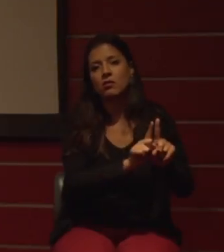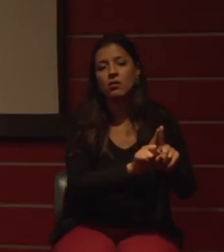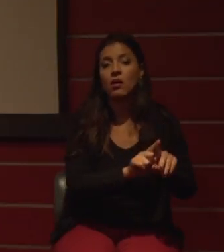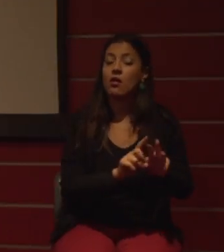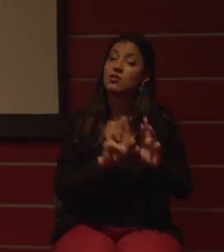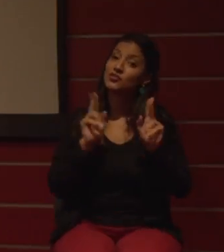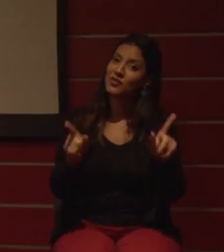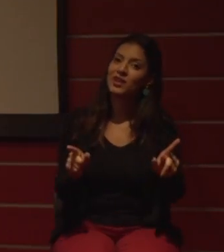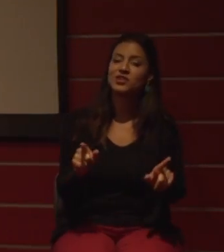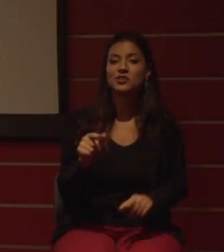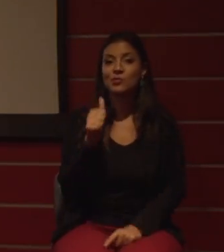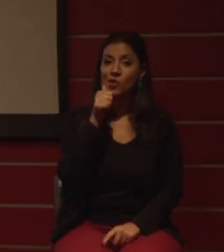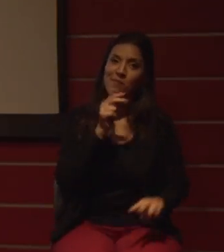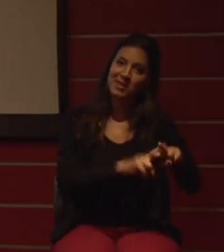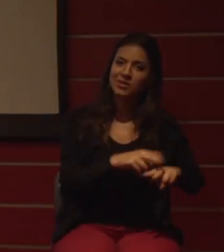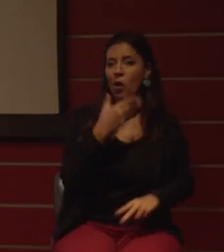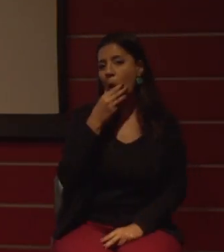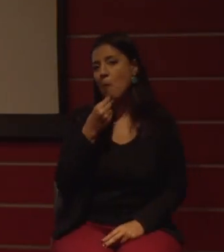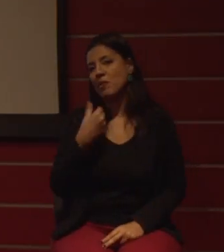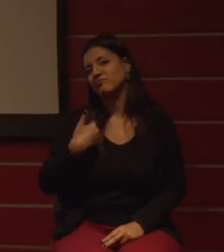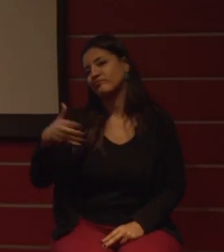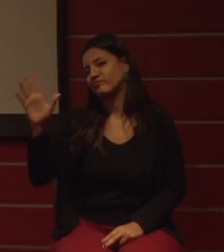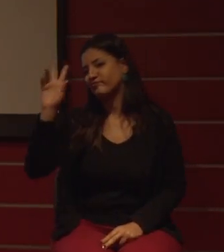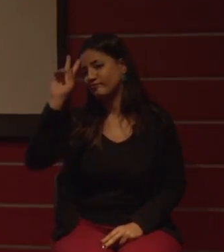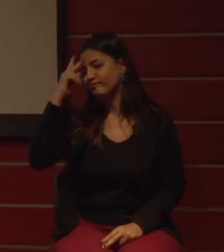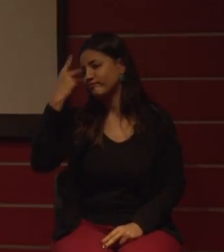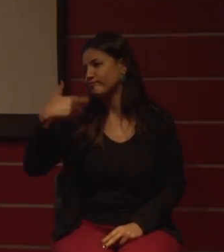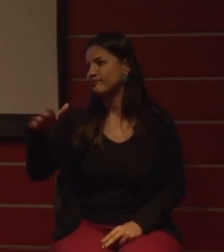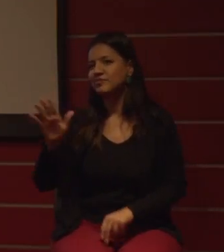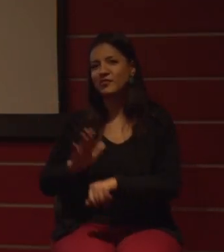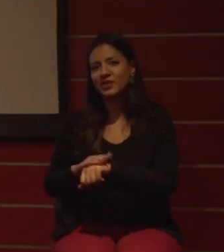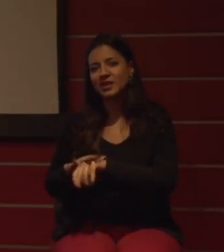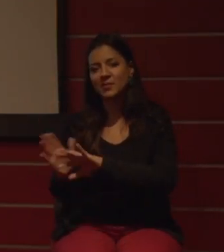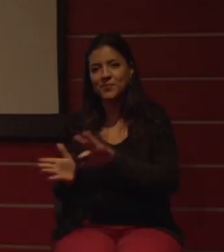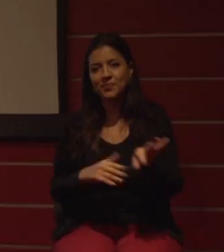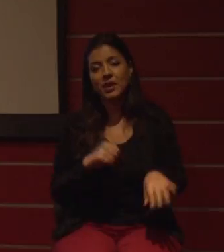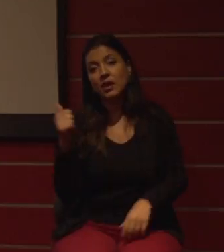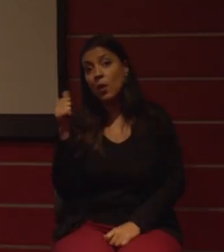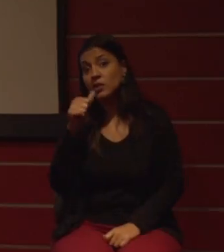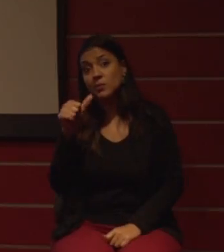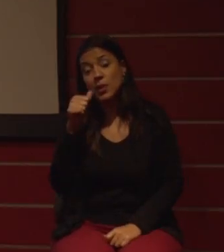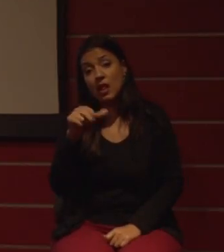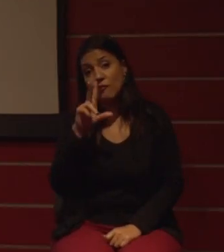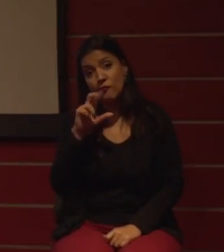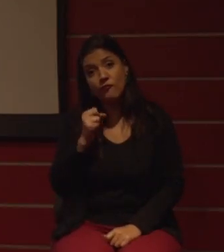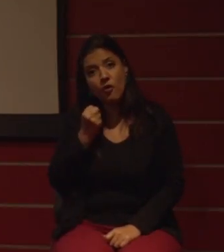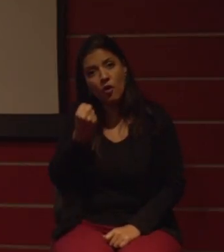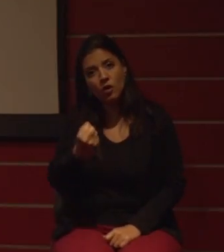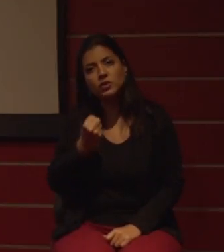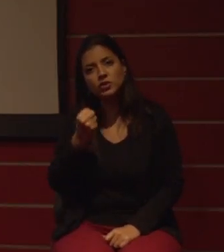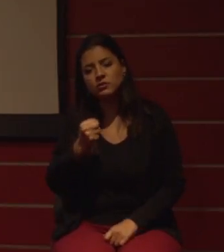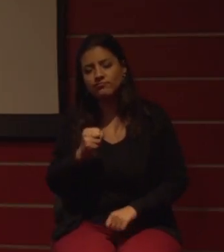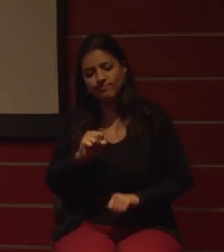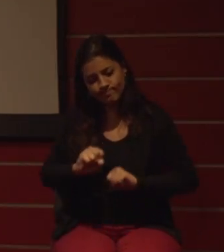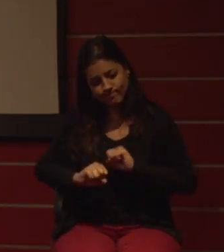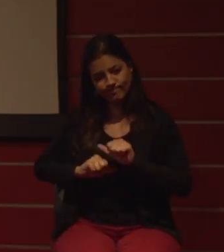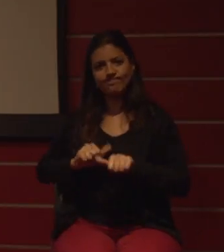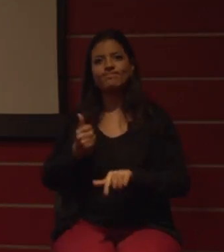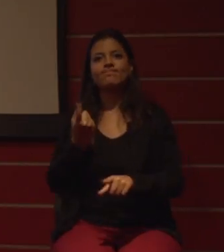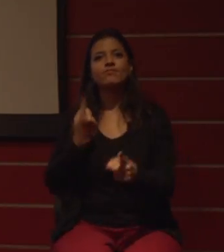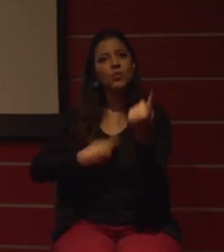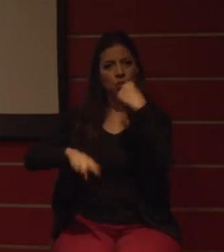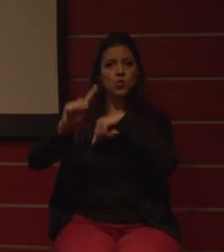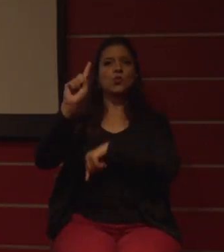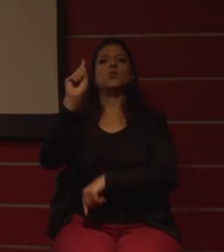isso também mas ao mesmo tempo essa mulher extremamente forte refazendo a vida eh tentando